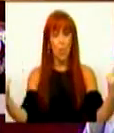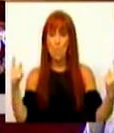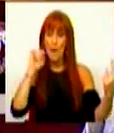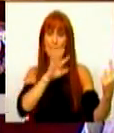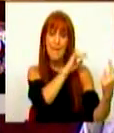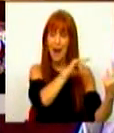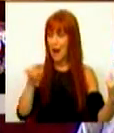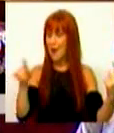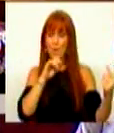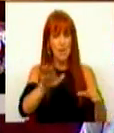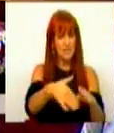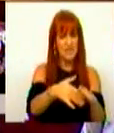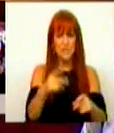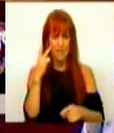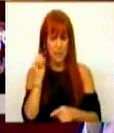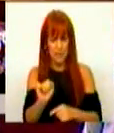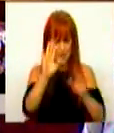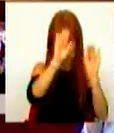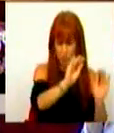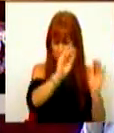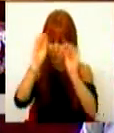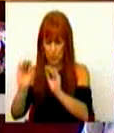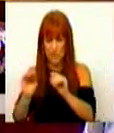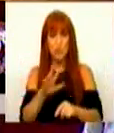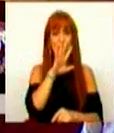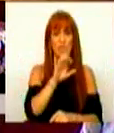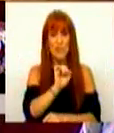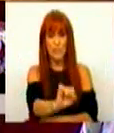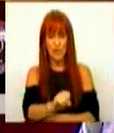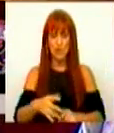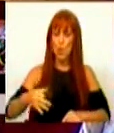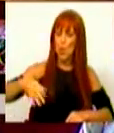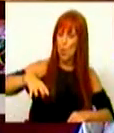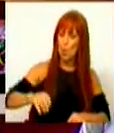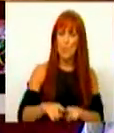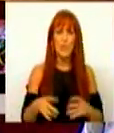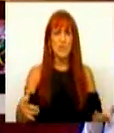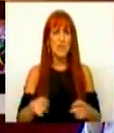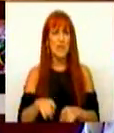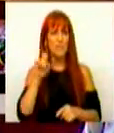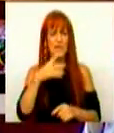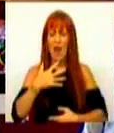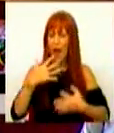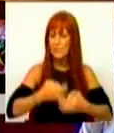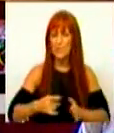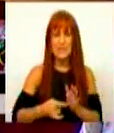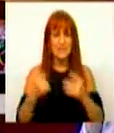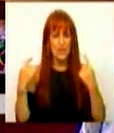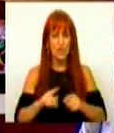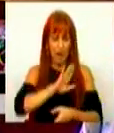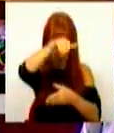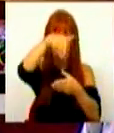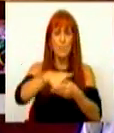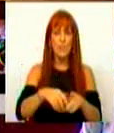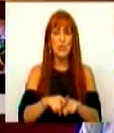progenitores poder participar na vida e na educação dos seus filhos. O Partido Socialista defende que é absolutamente necessário incorporar